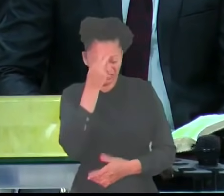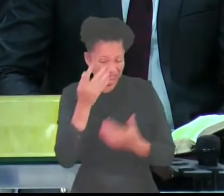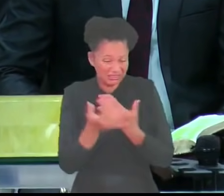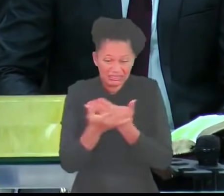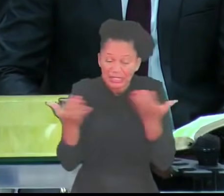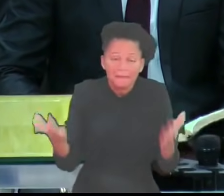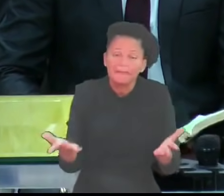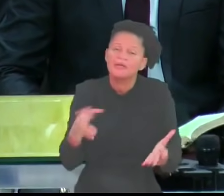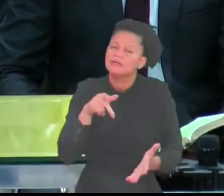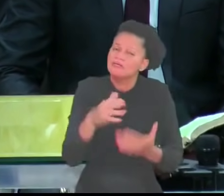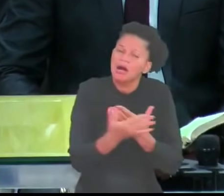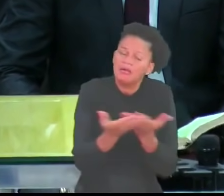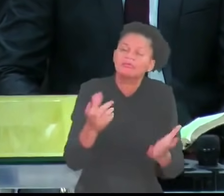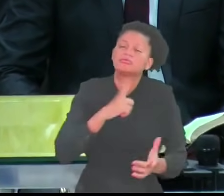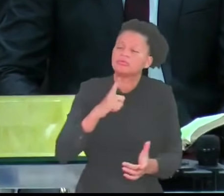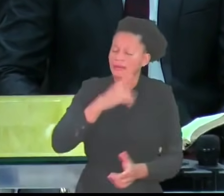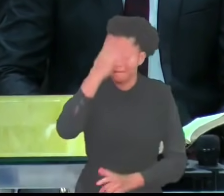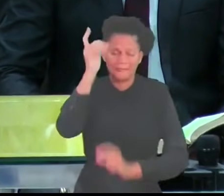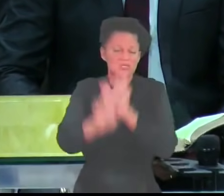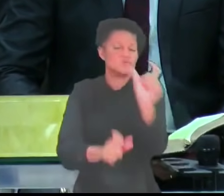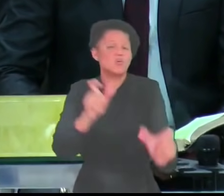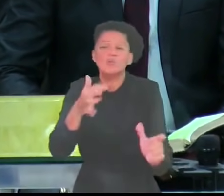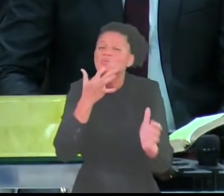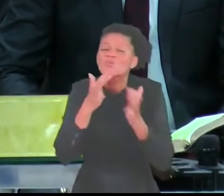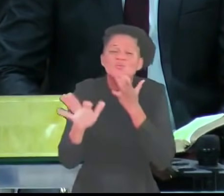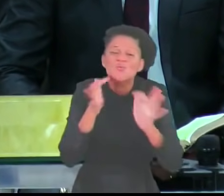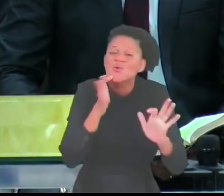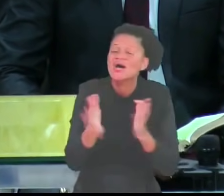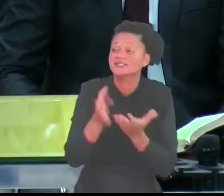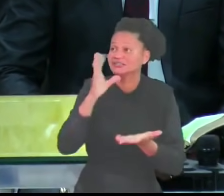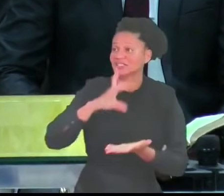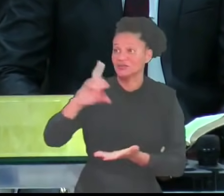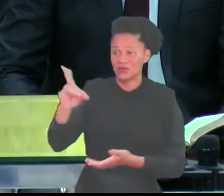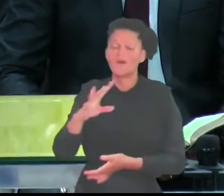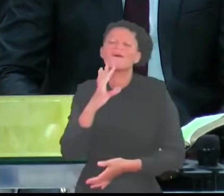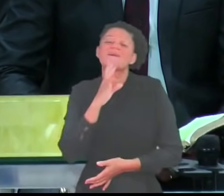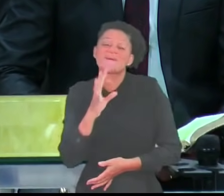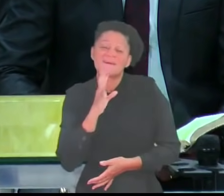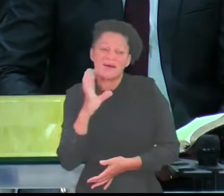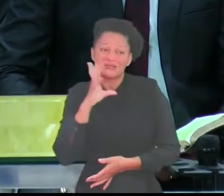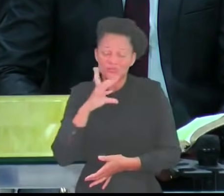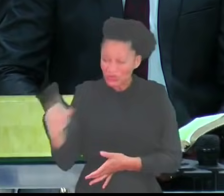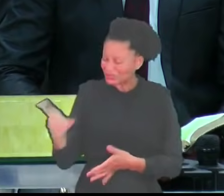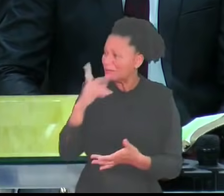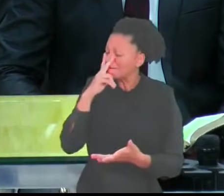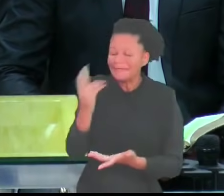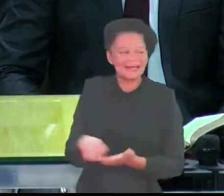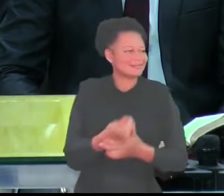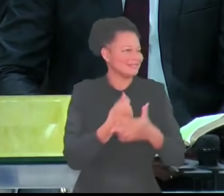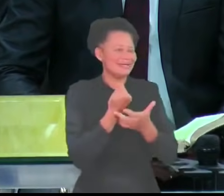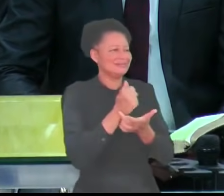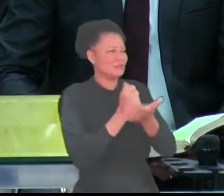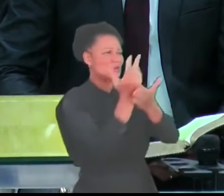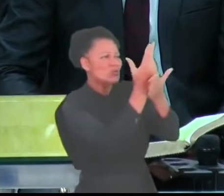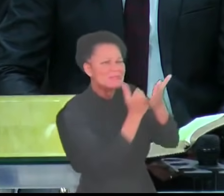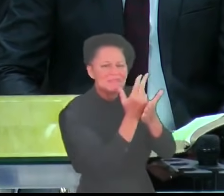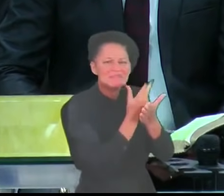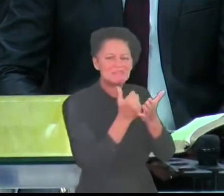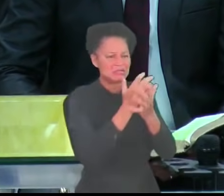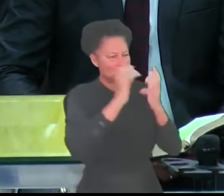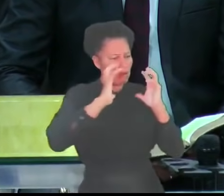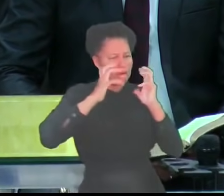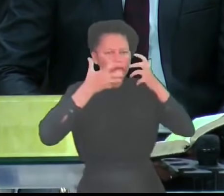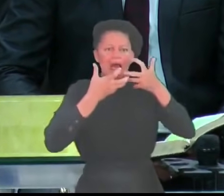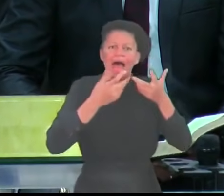forma errada, irmão. Tem muita gente que não conhece Deus. Conhece Deus, uma caricatura de Deus. Não conhece Deus como ele